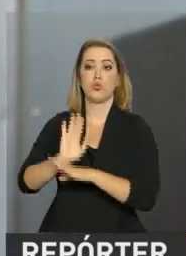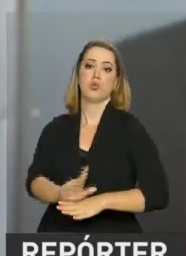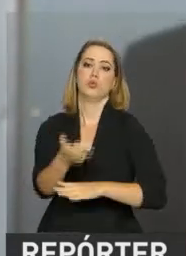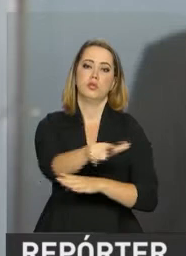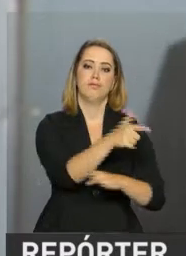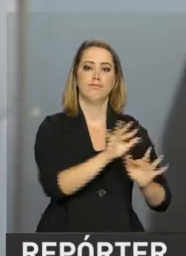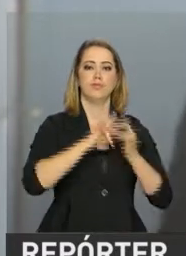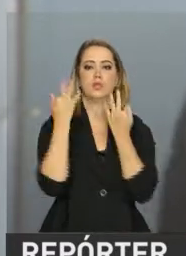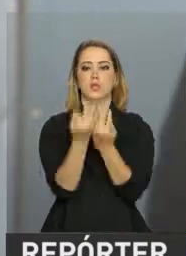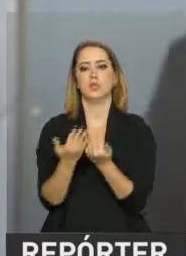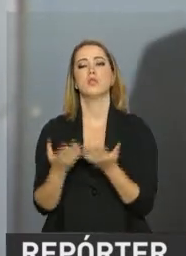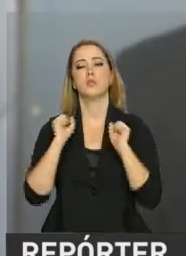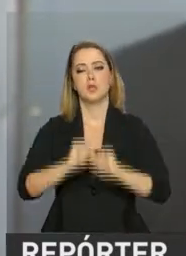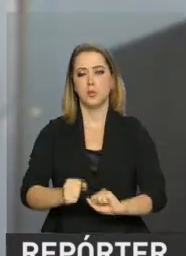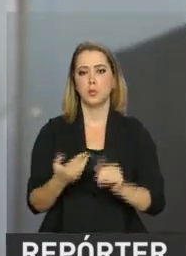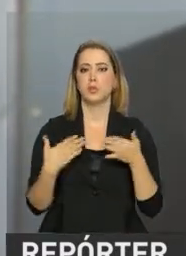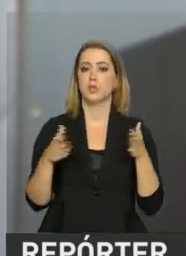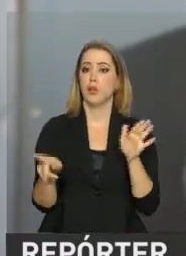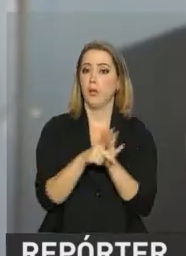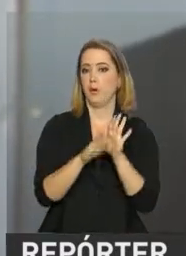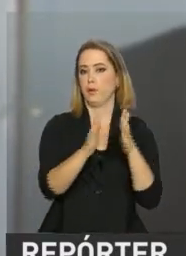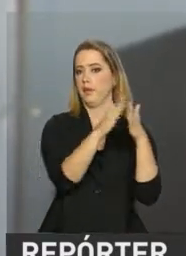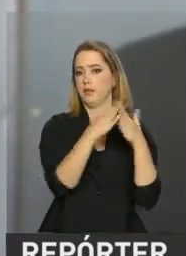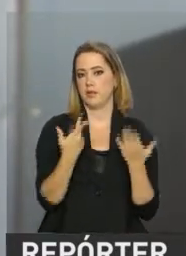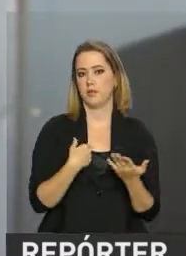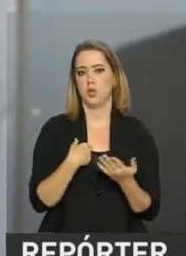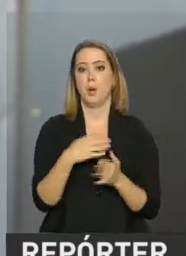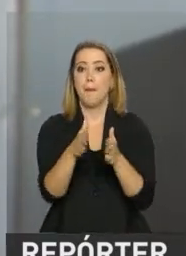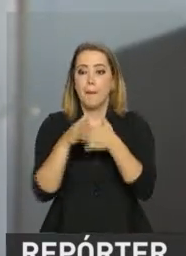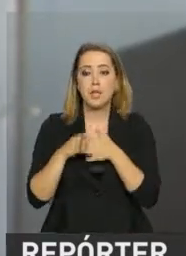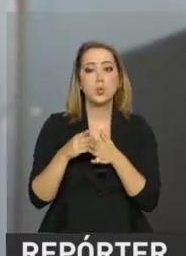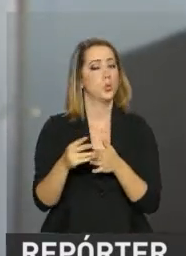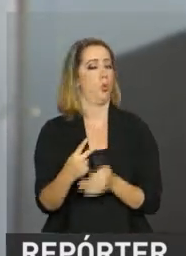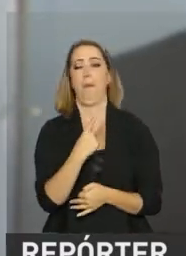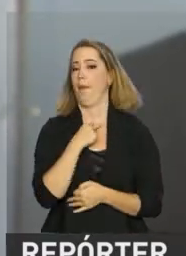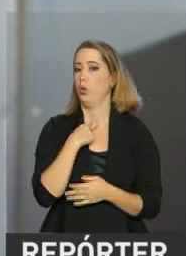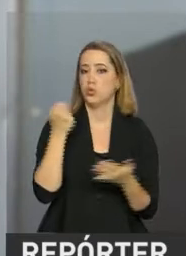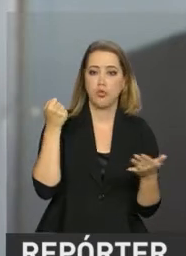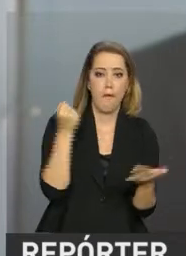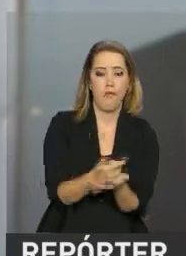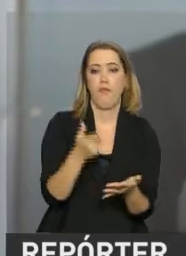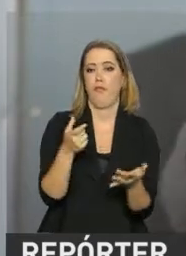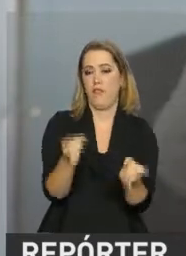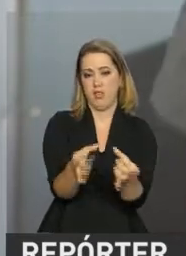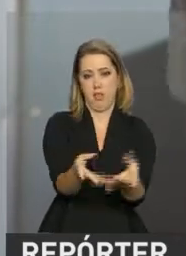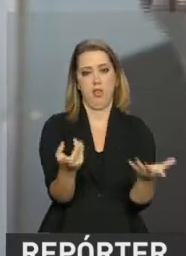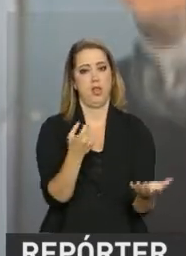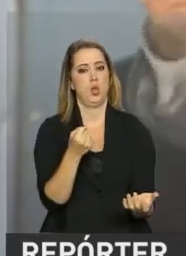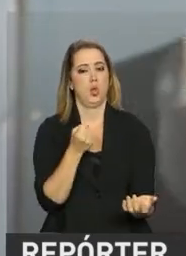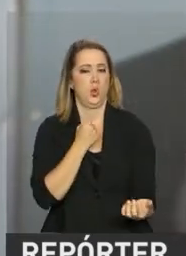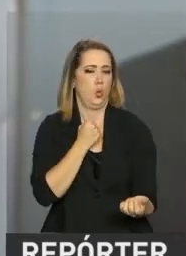eu faço o último pedido pra você não vender pra você não há lugar para você não